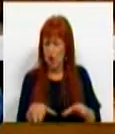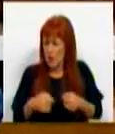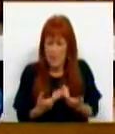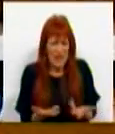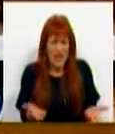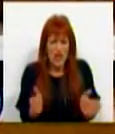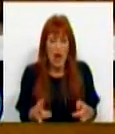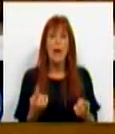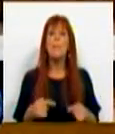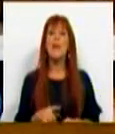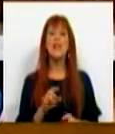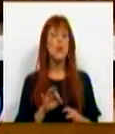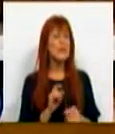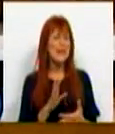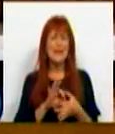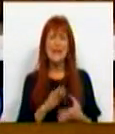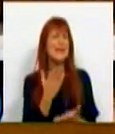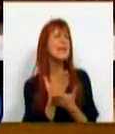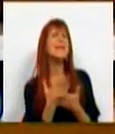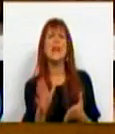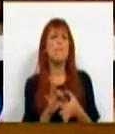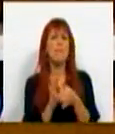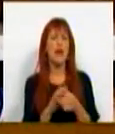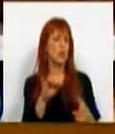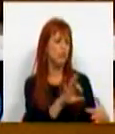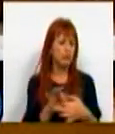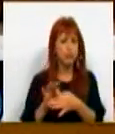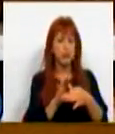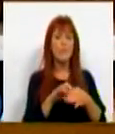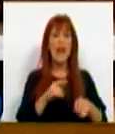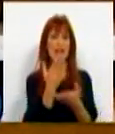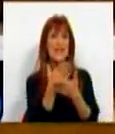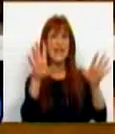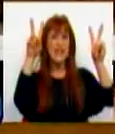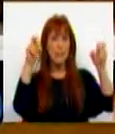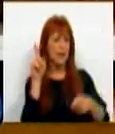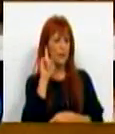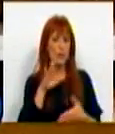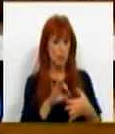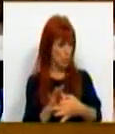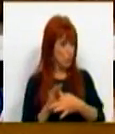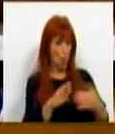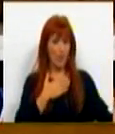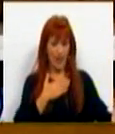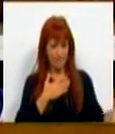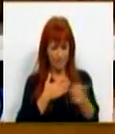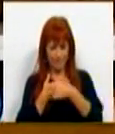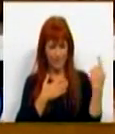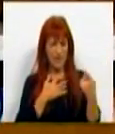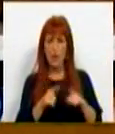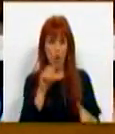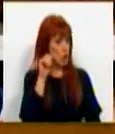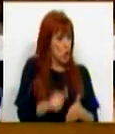aqui, mas há um cimento fundamental que nos une. E esse cimento fundamental que nos une, e que